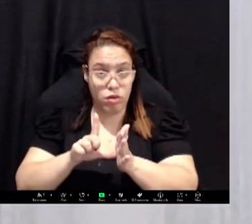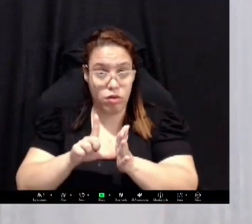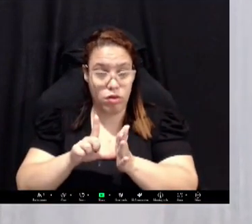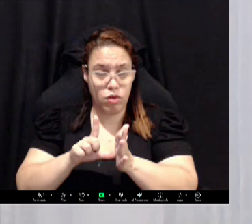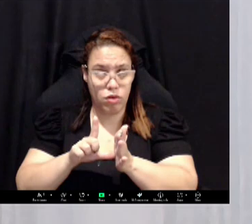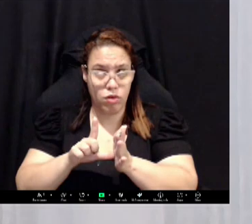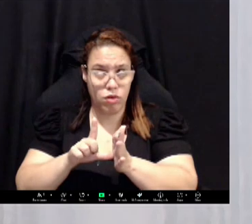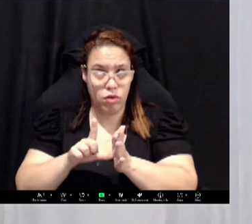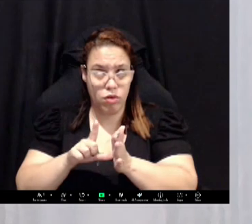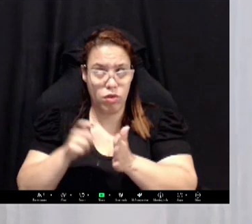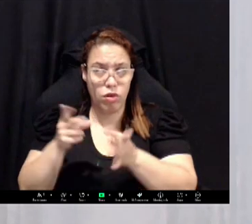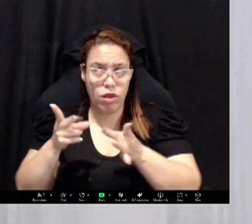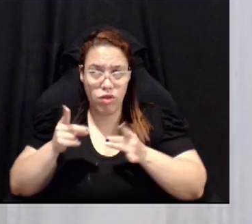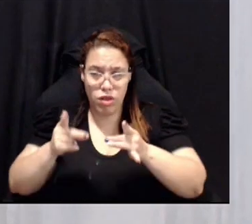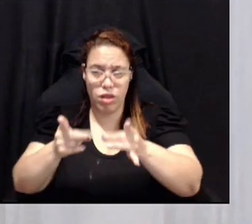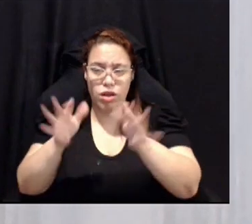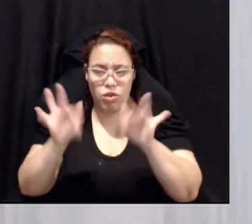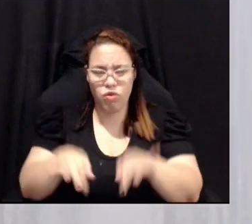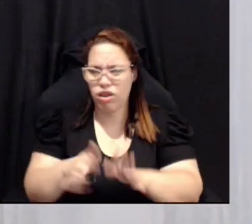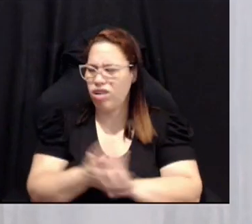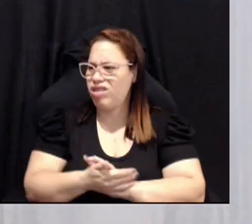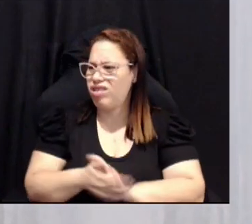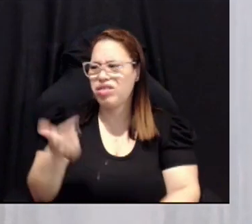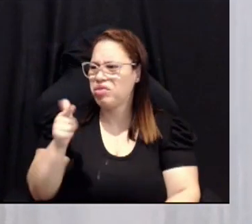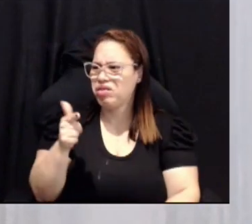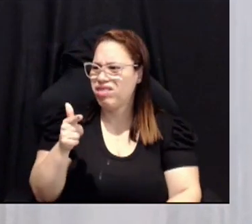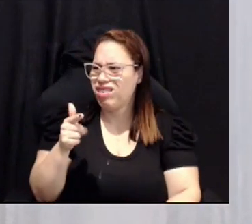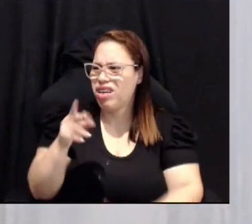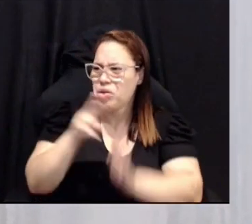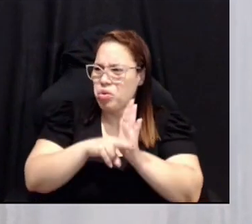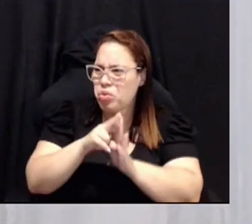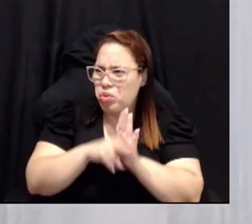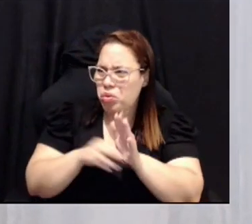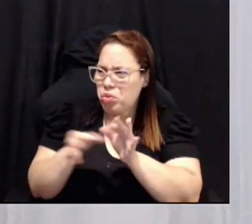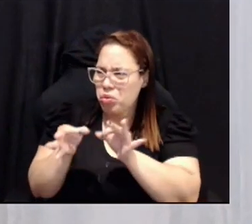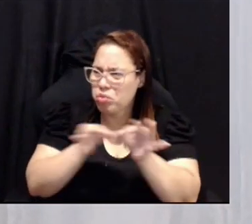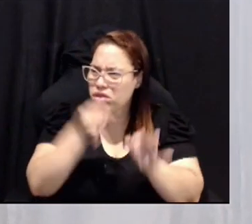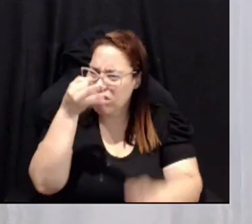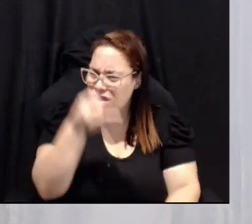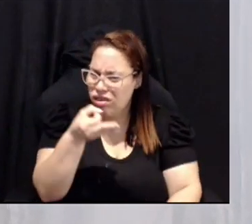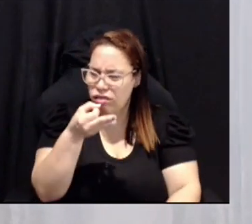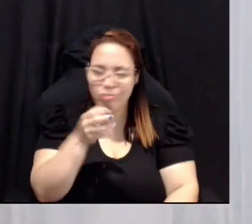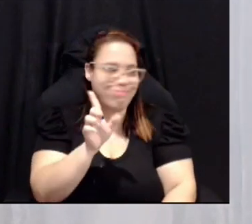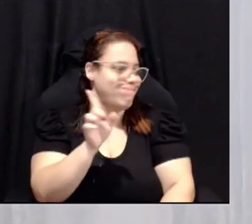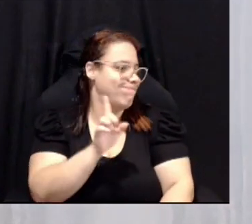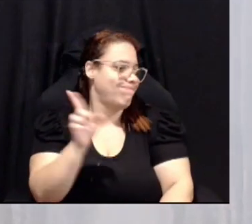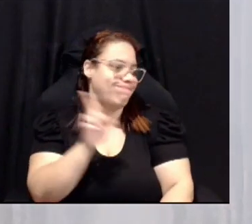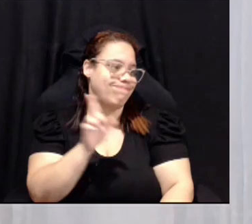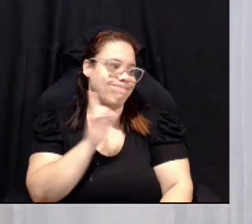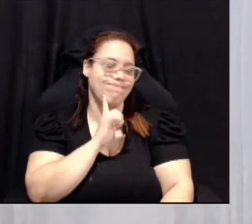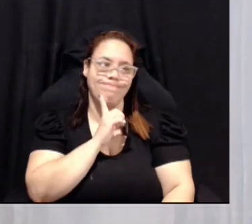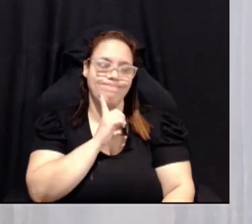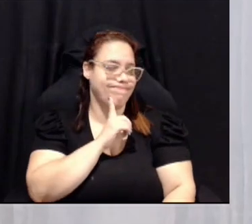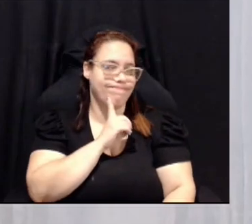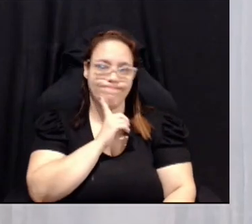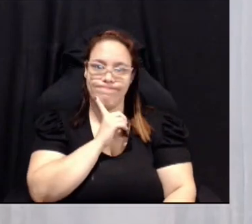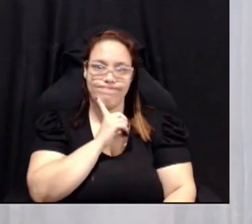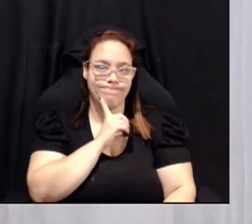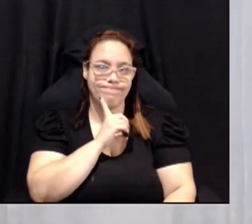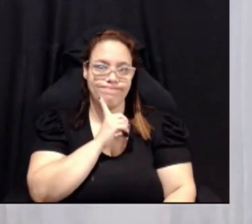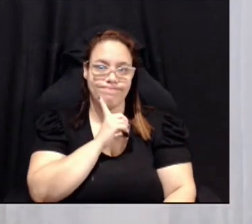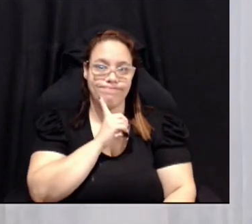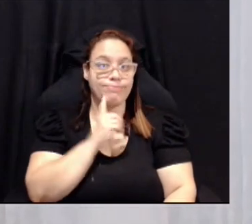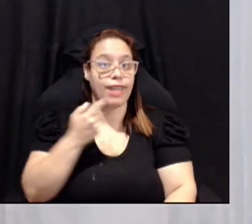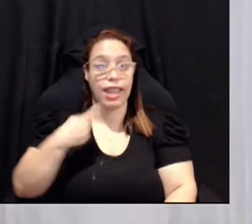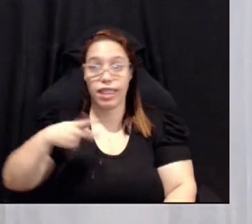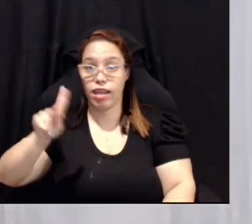no final, né? Não tem um regulamento ali. Não existe isso, né? Não da pessoa. tem. É dela. É ela